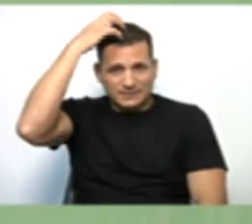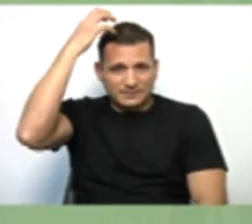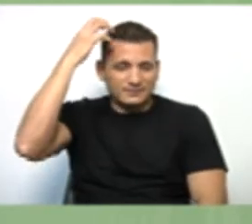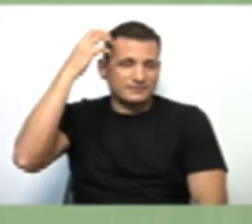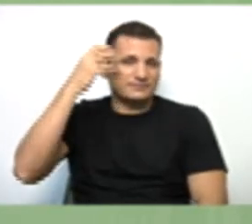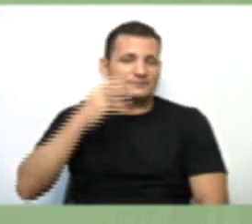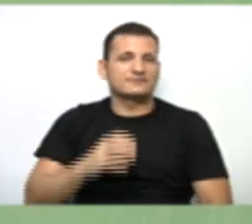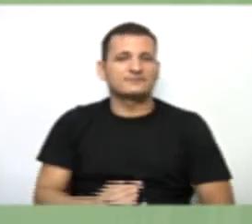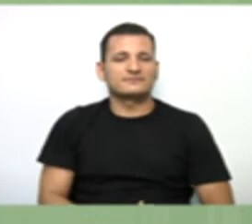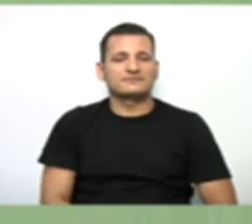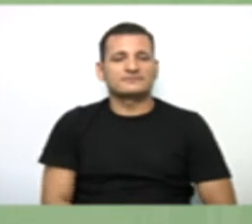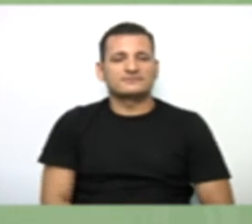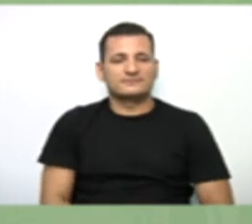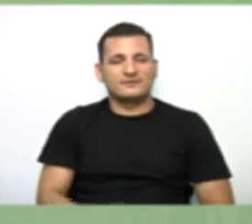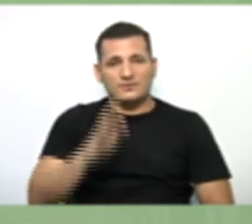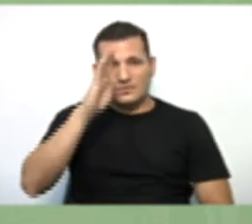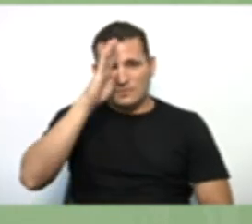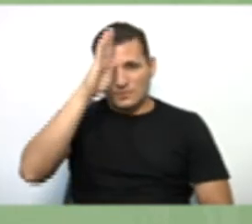então?